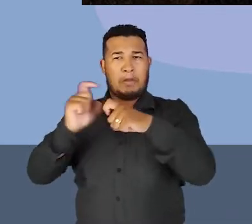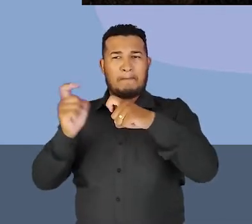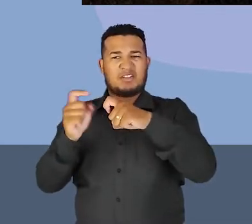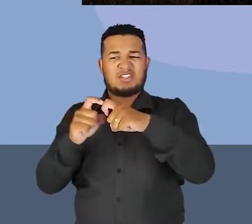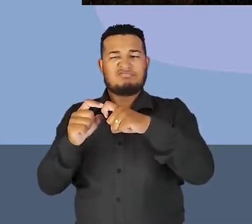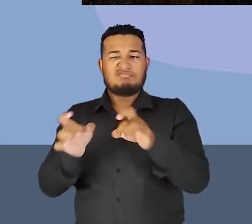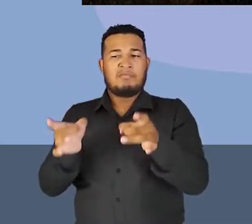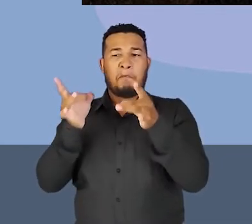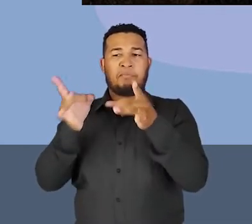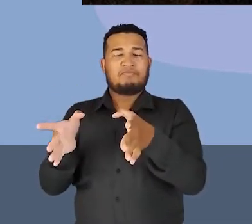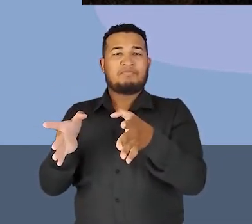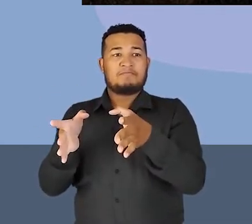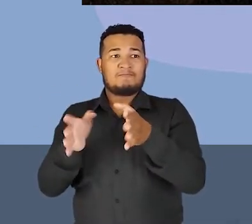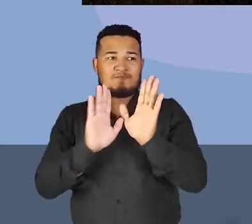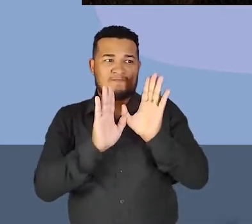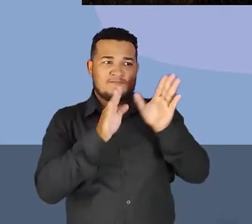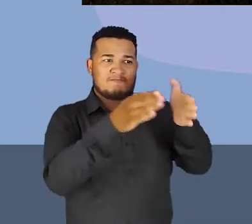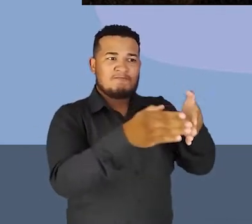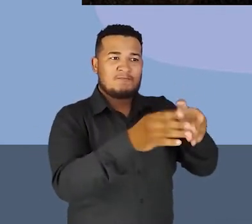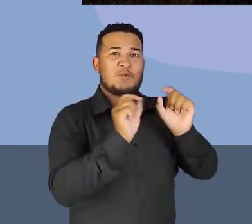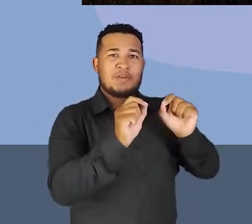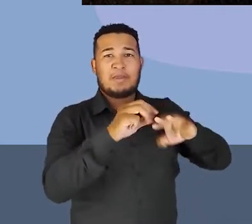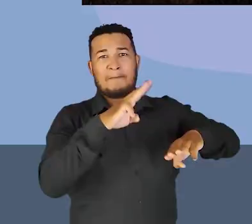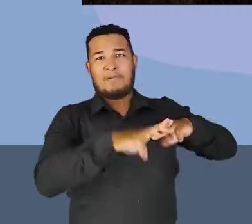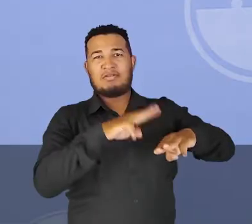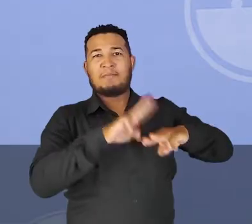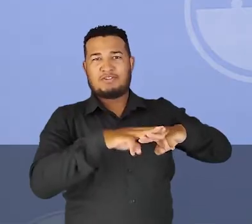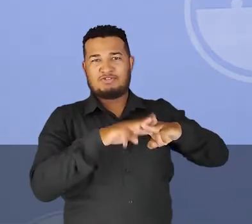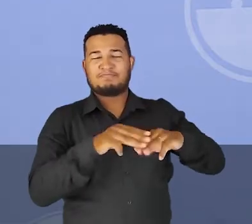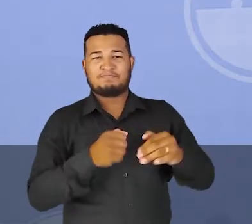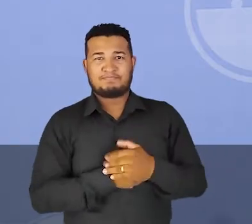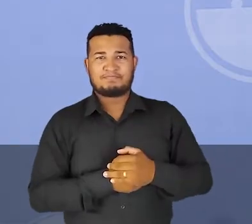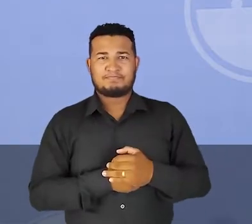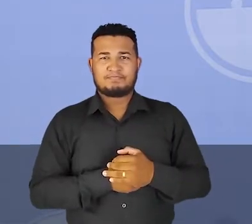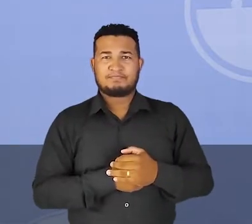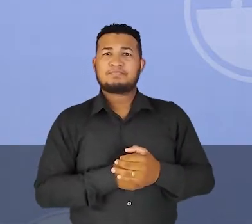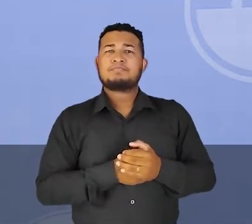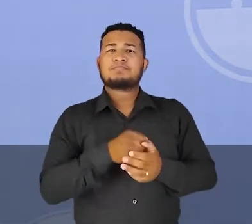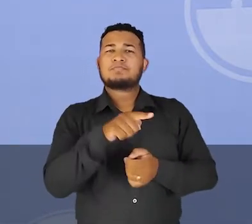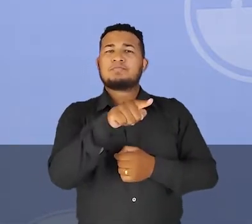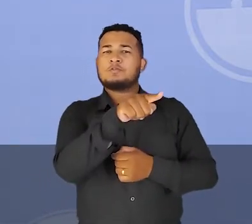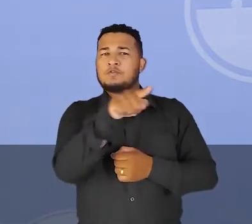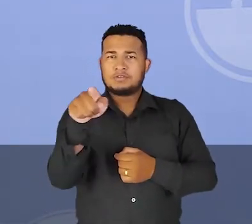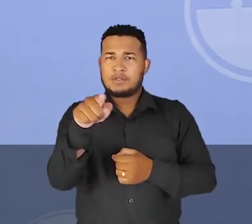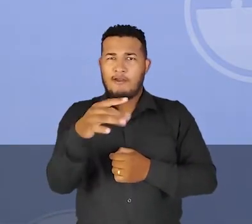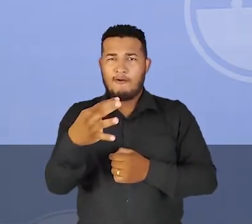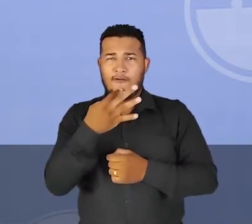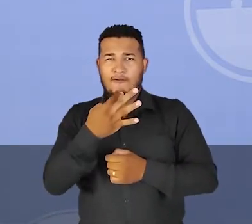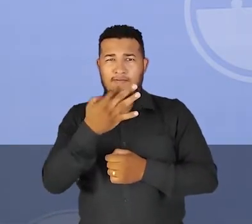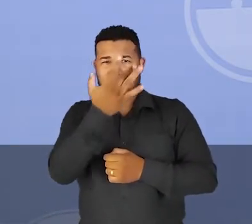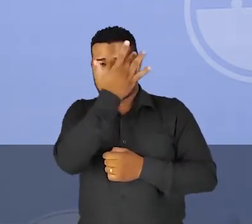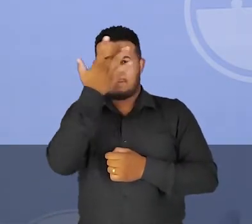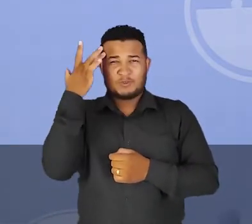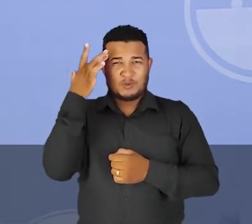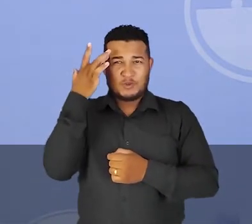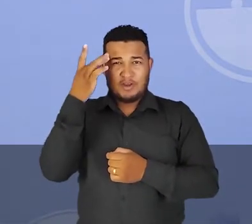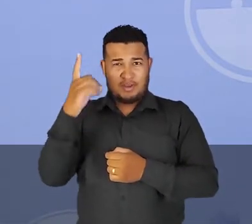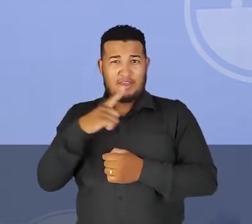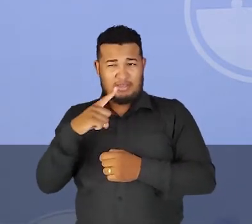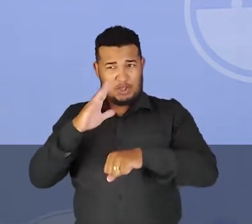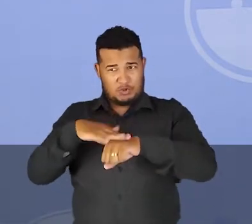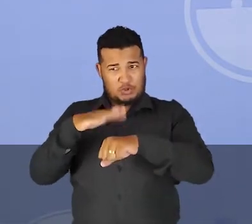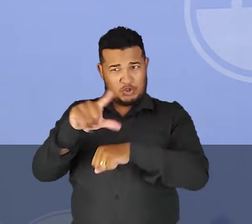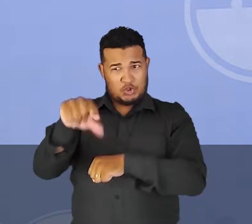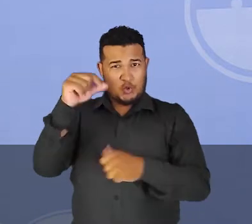medicina para se dedicar à matemática. Você conhece alguém que fez essa